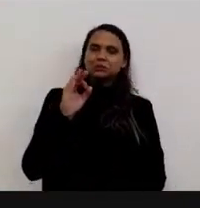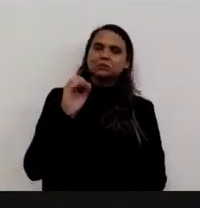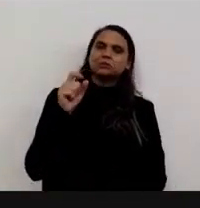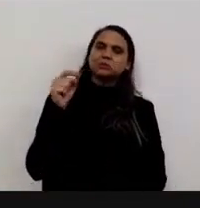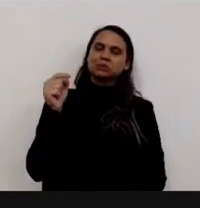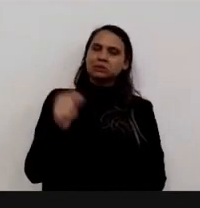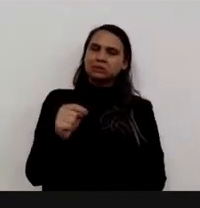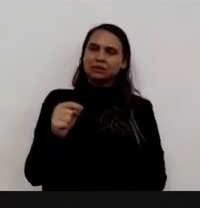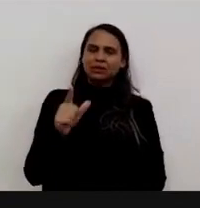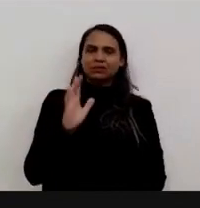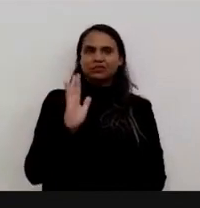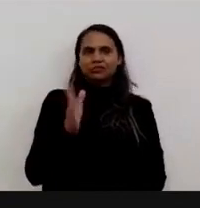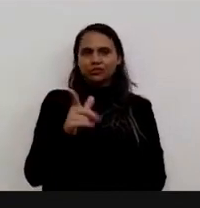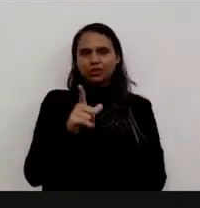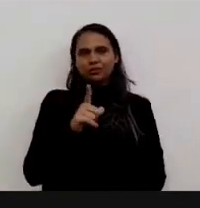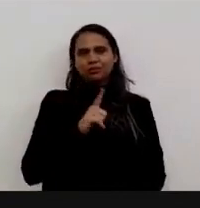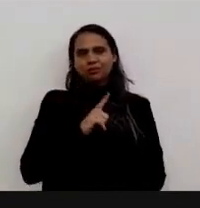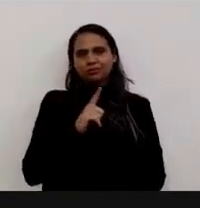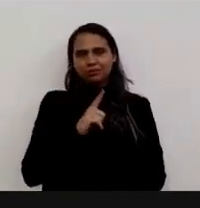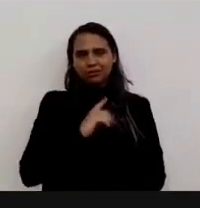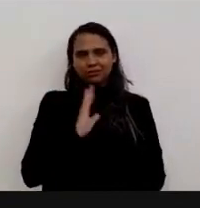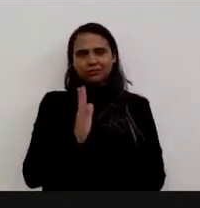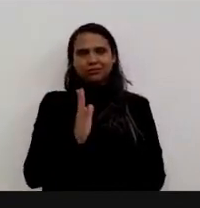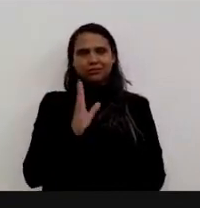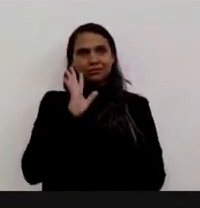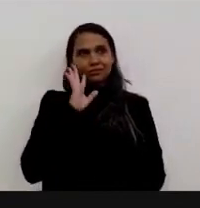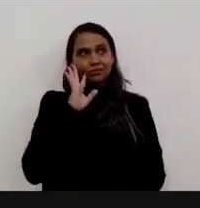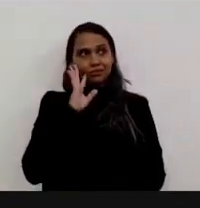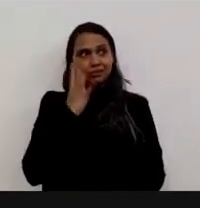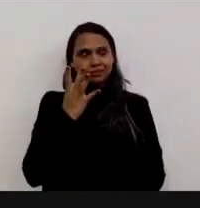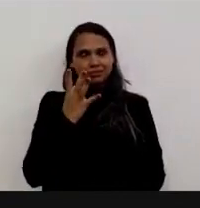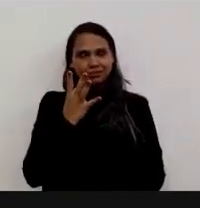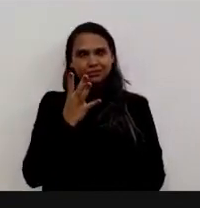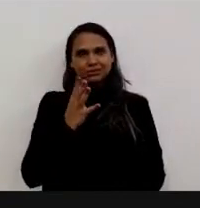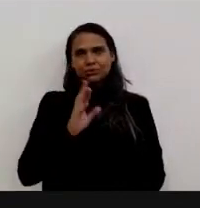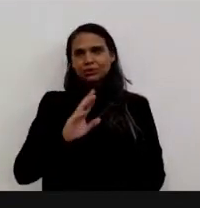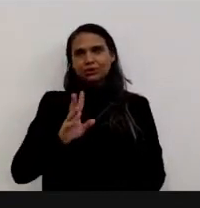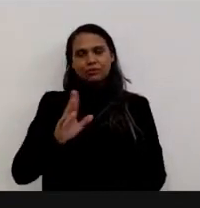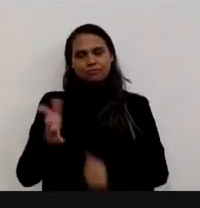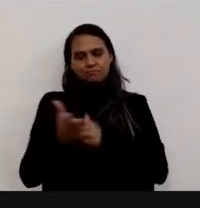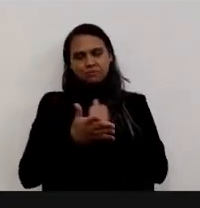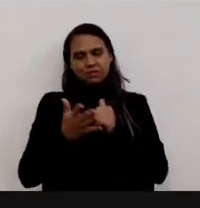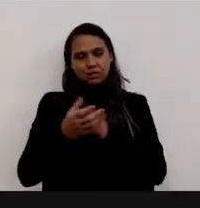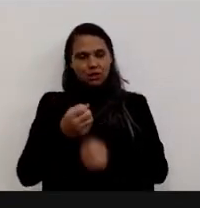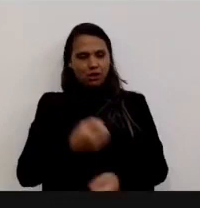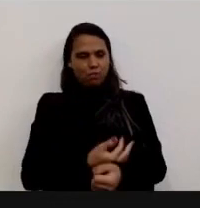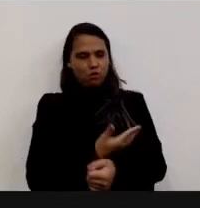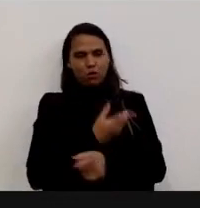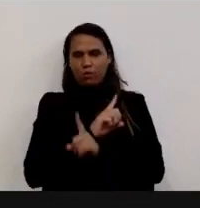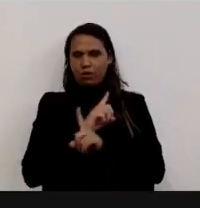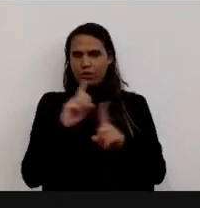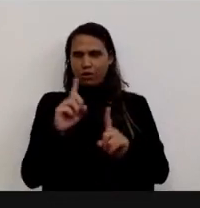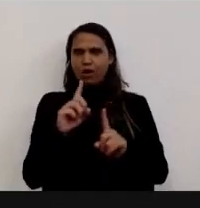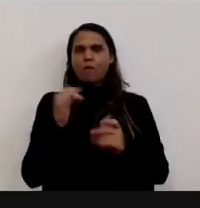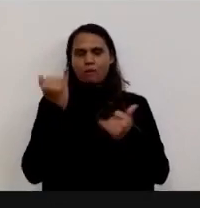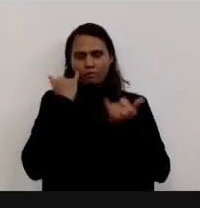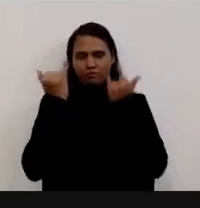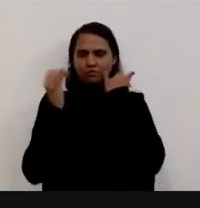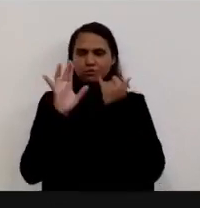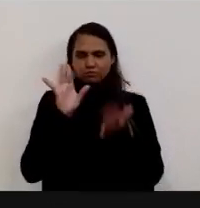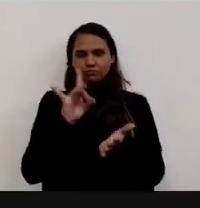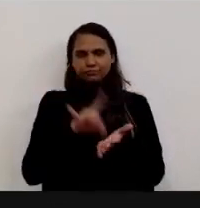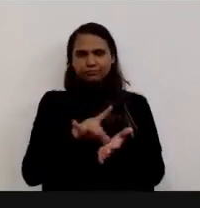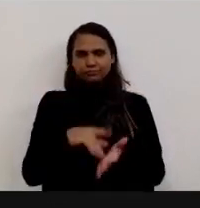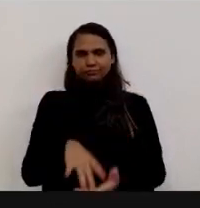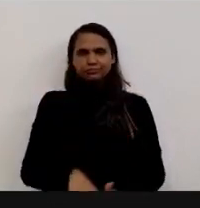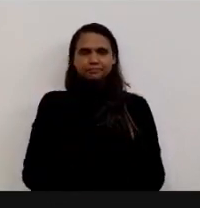ou um sobrepreço, já dá ao gestor um elemento para tomar uma decisão que não vai ser baseada na emoção, vai ser baseada numa informação,